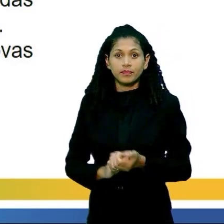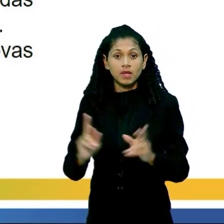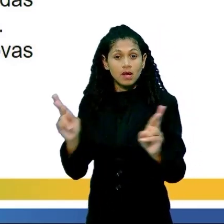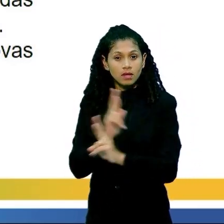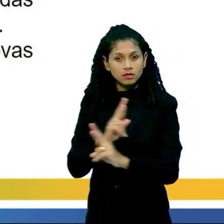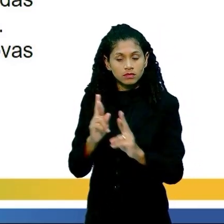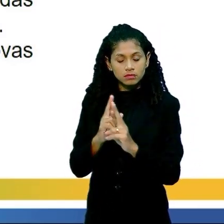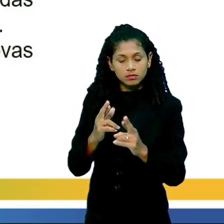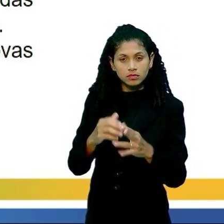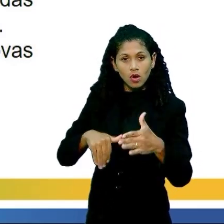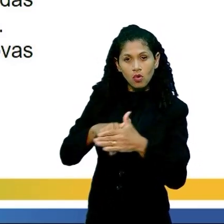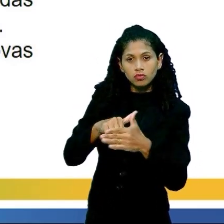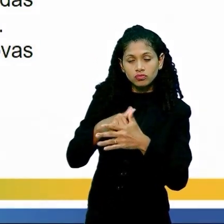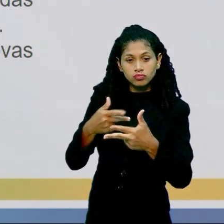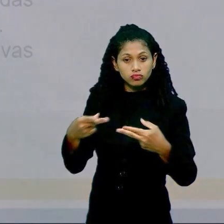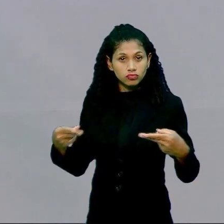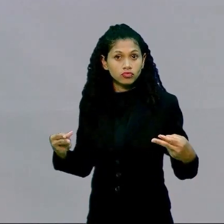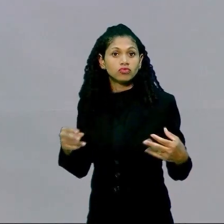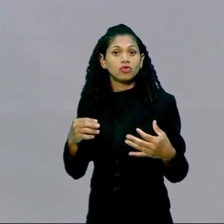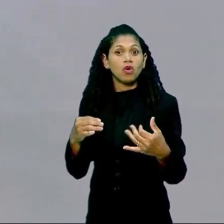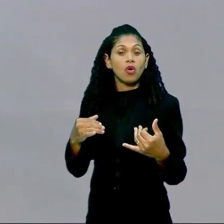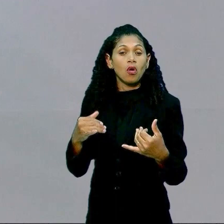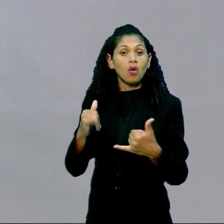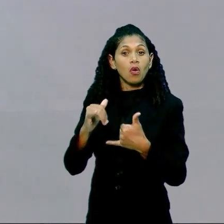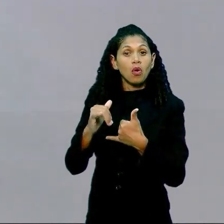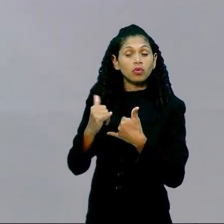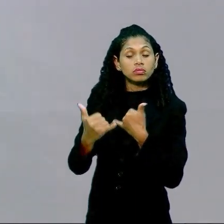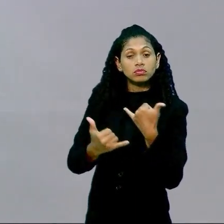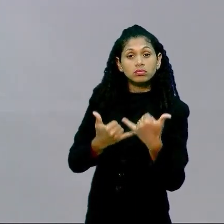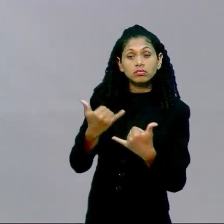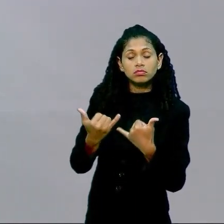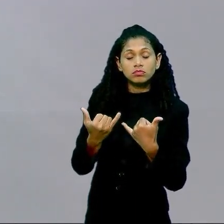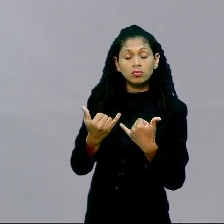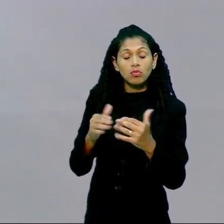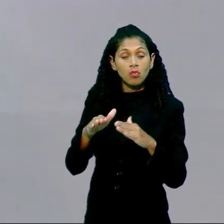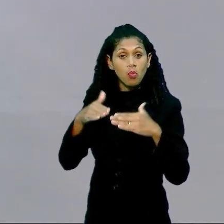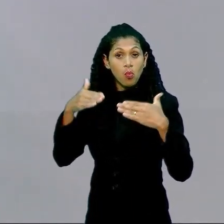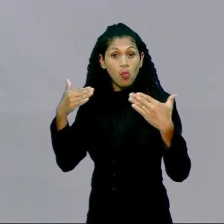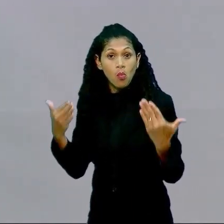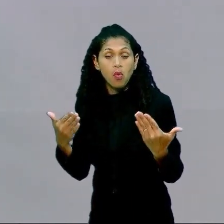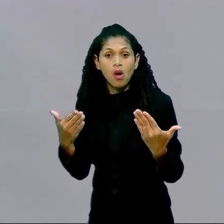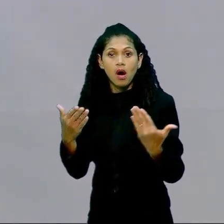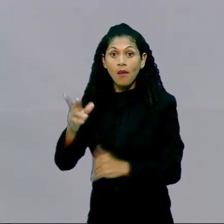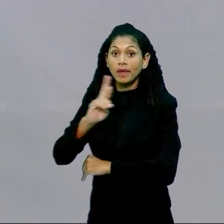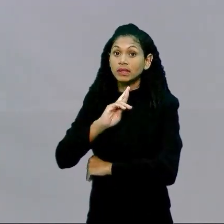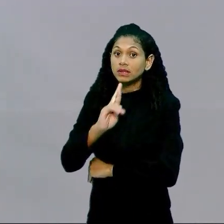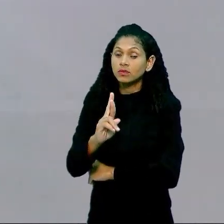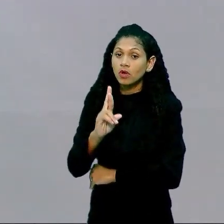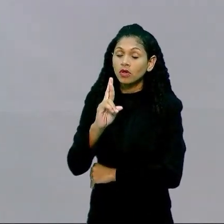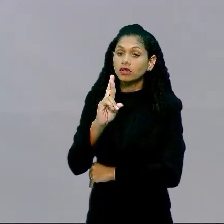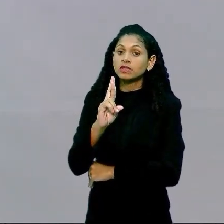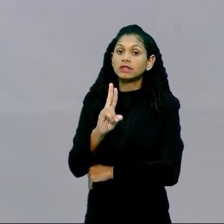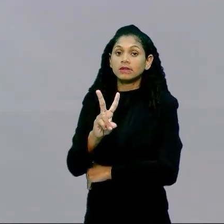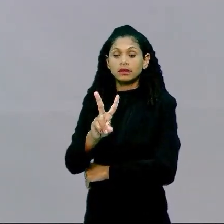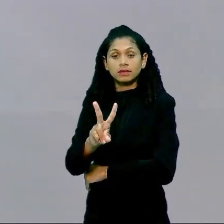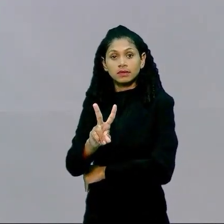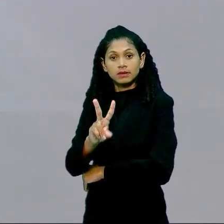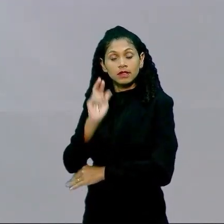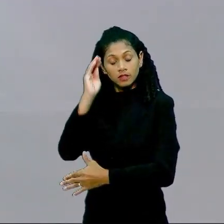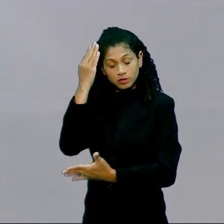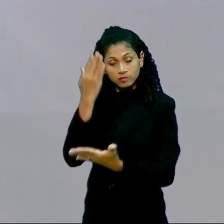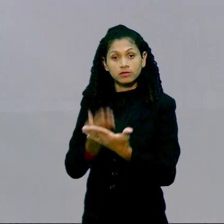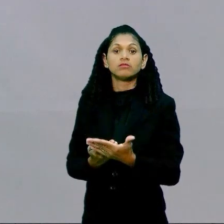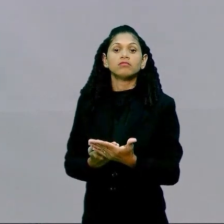seguintes afirmações é verdadeira? A gente ainda não aprofundou o aspecto da tecnologia no contexto de